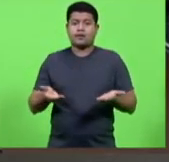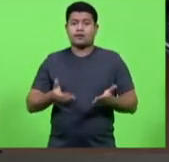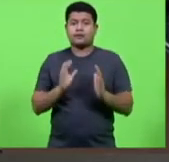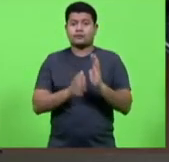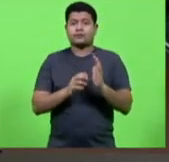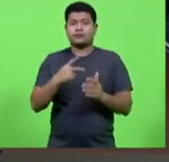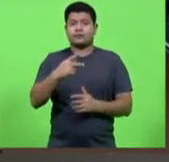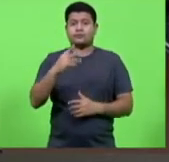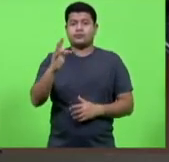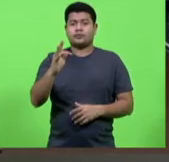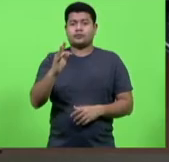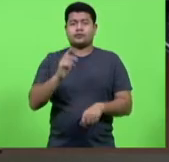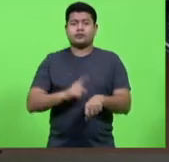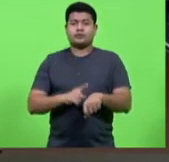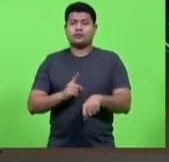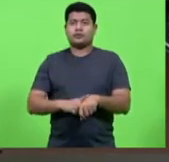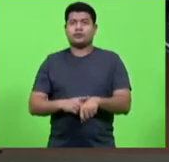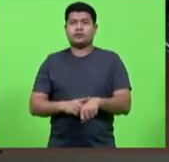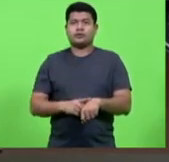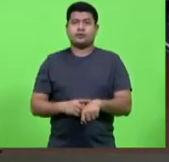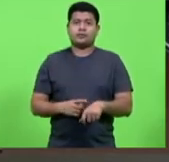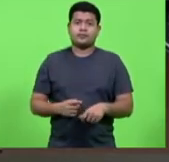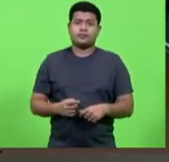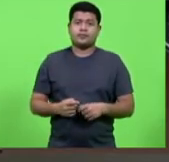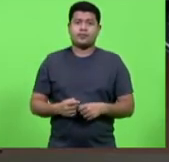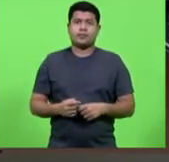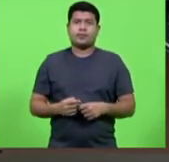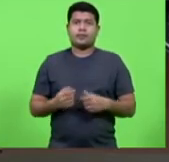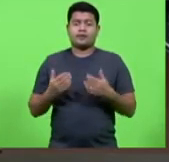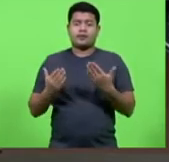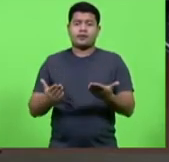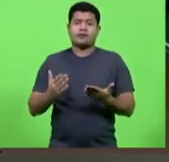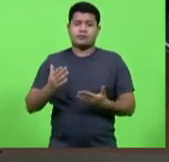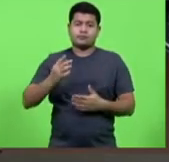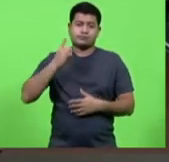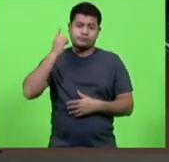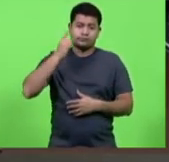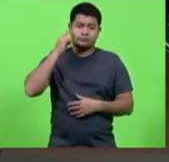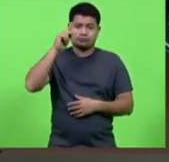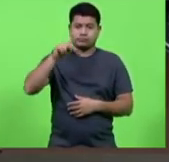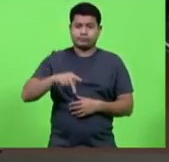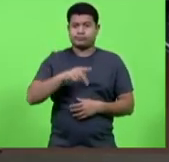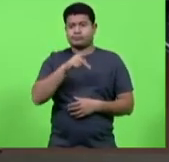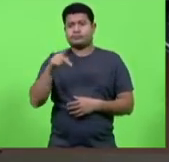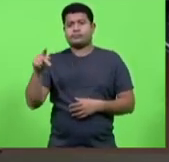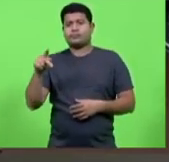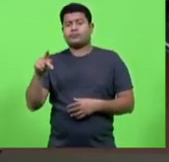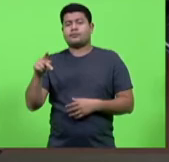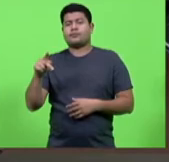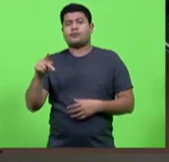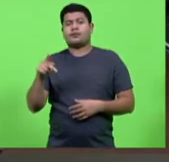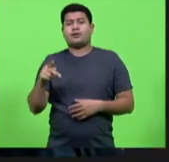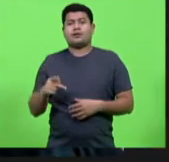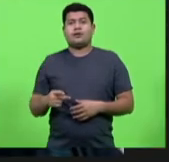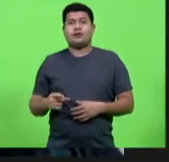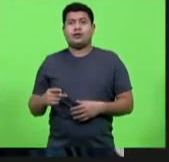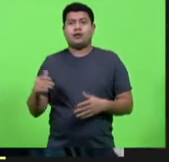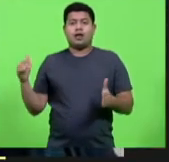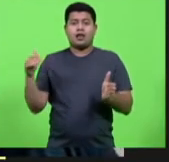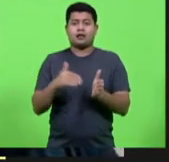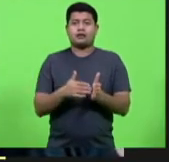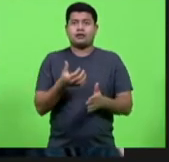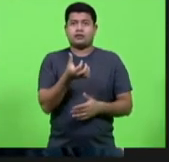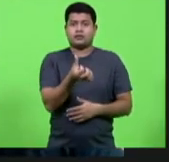Trabalhadores, a informação que tem, o meu nobre deputado, padre Pedro Baldiceira, que terá o tempo por até